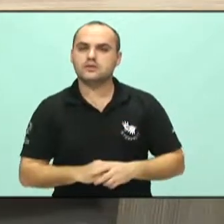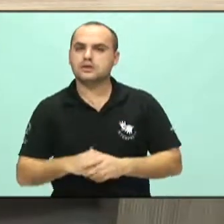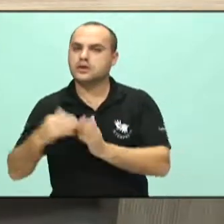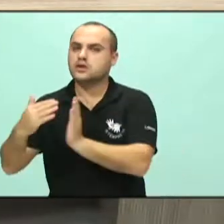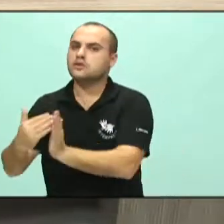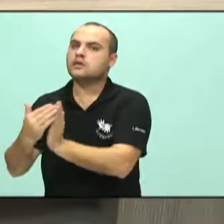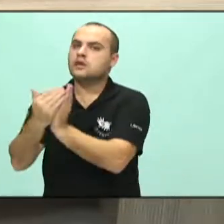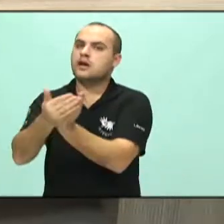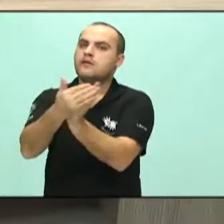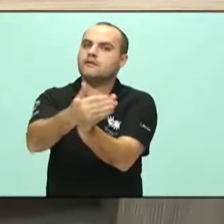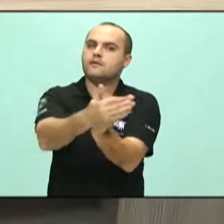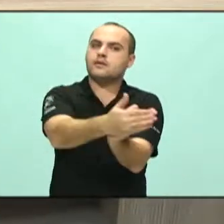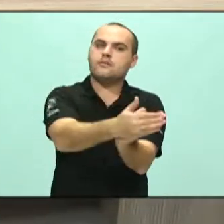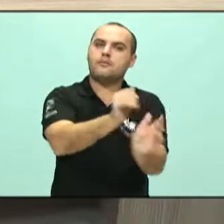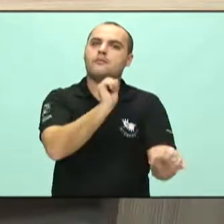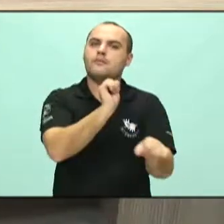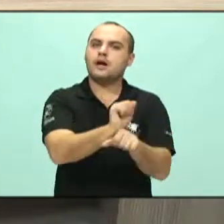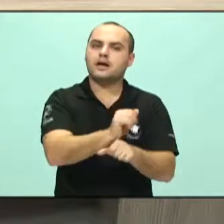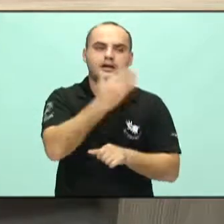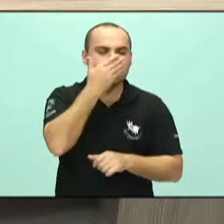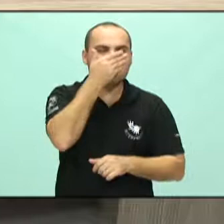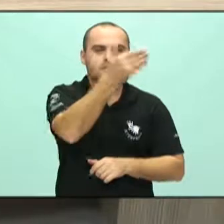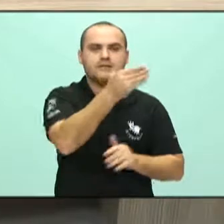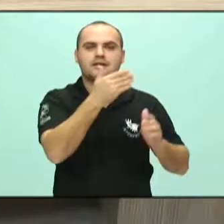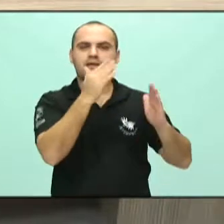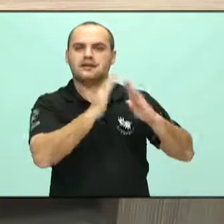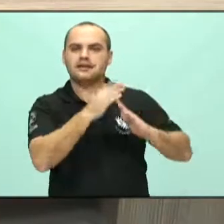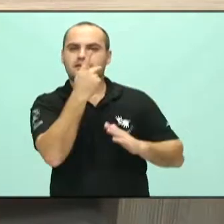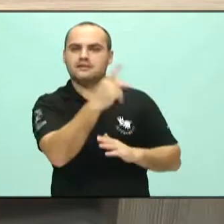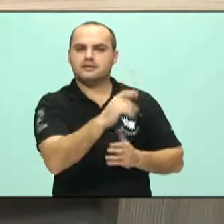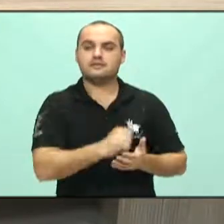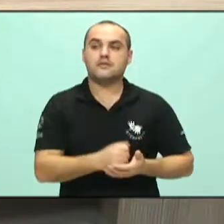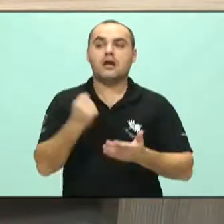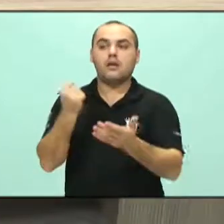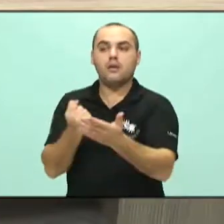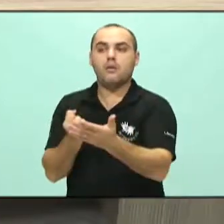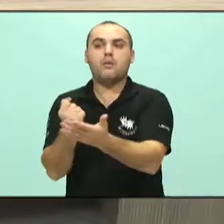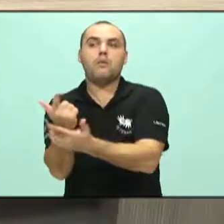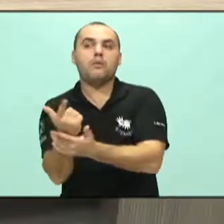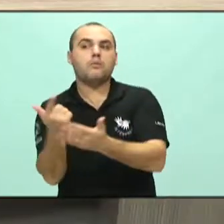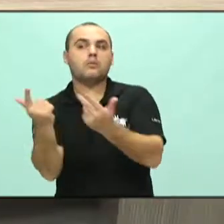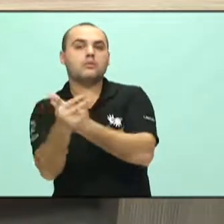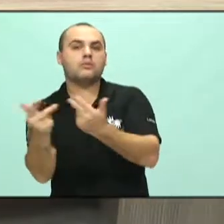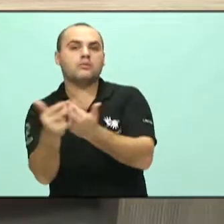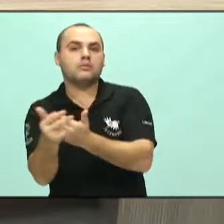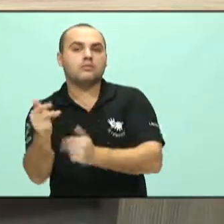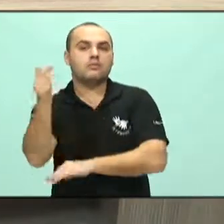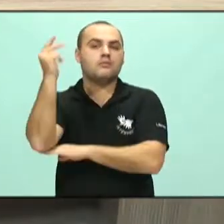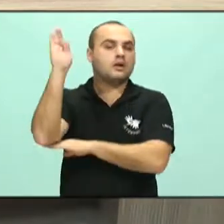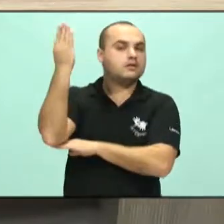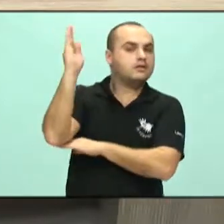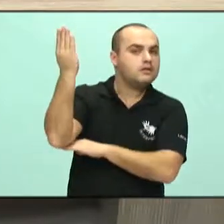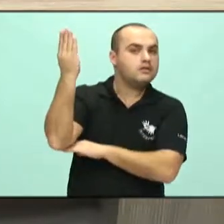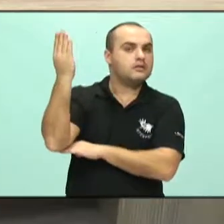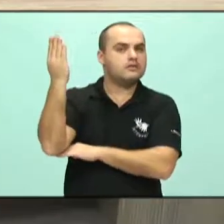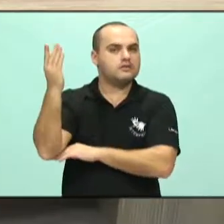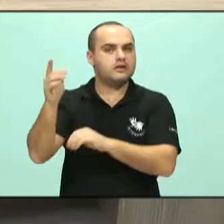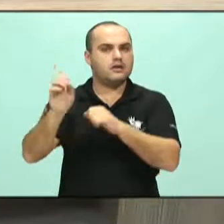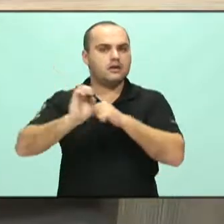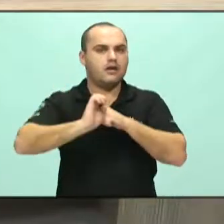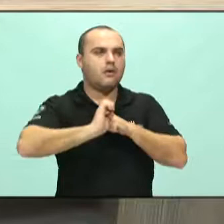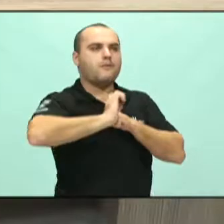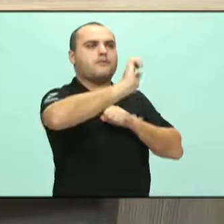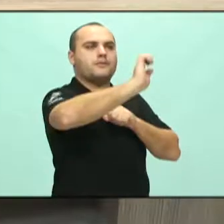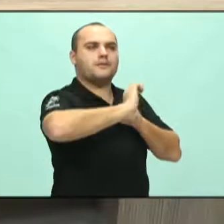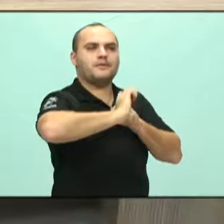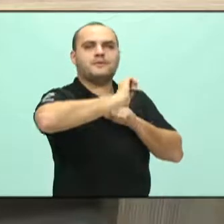a parar na frente da casa dele, ele começa a comprar as coisas, as madeiras e a exportar.